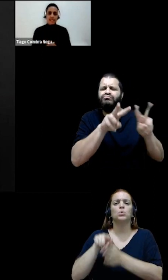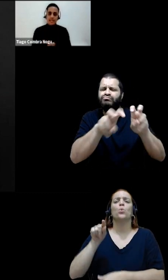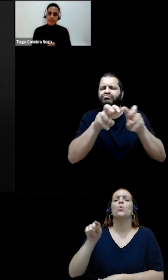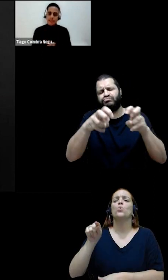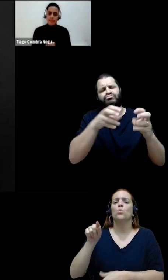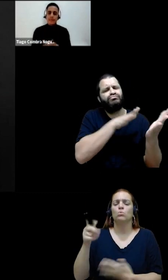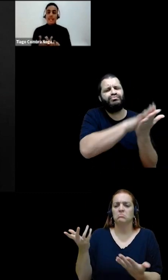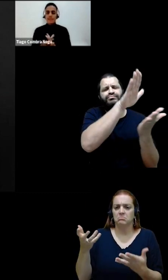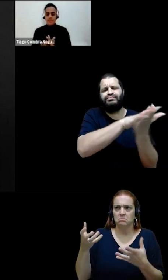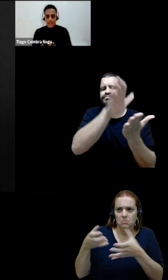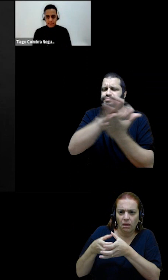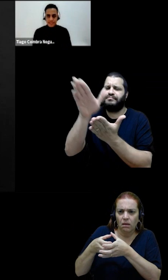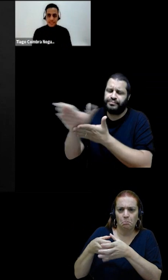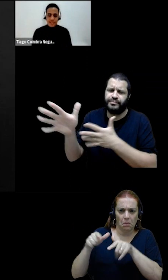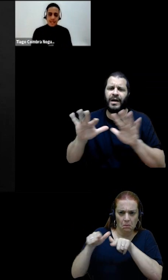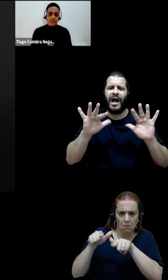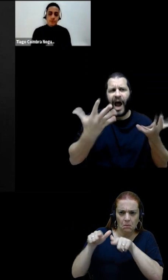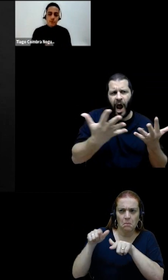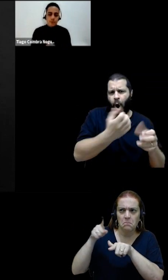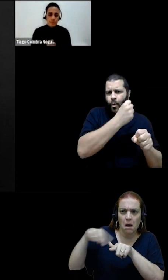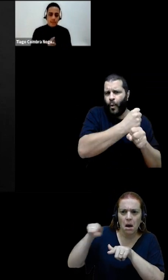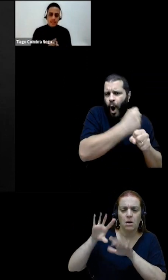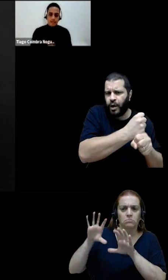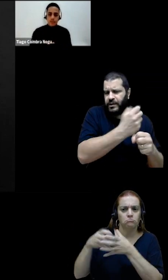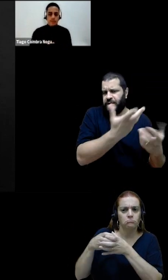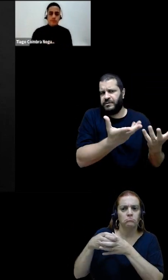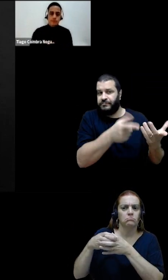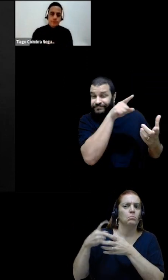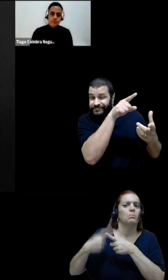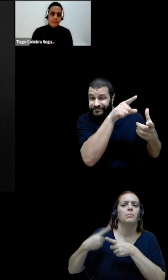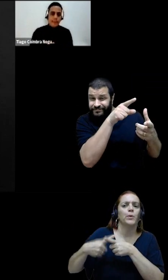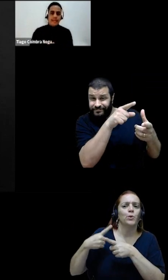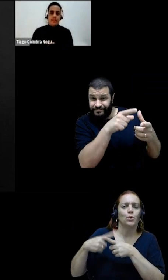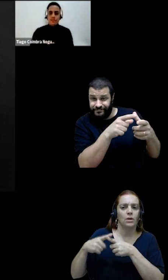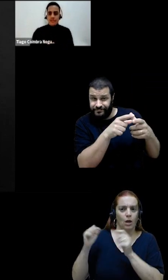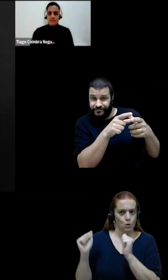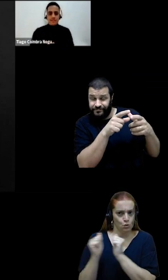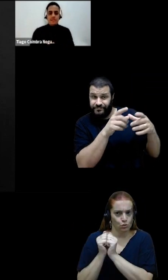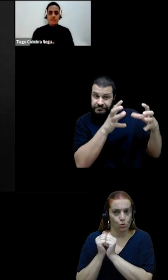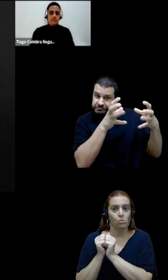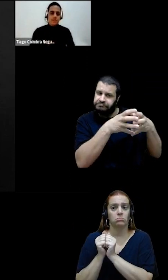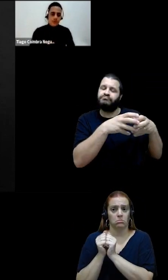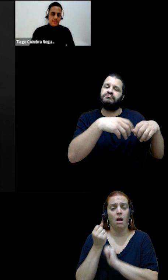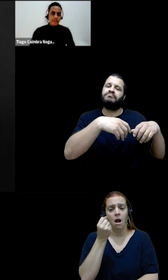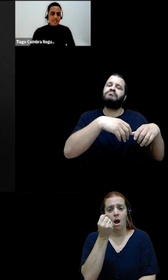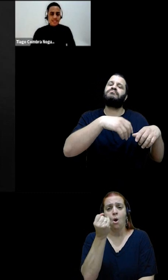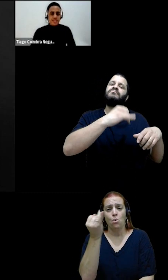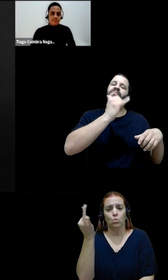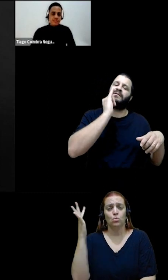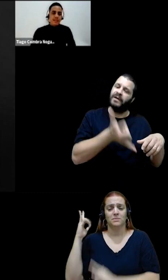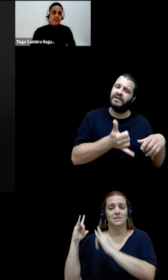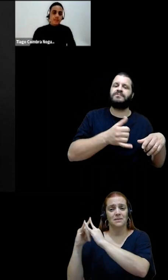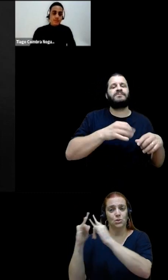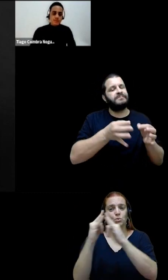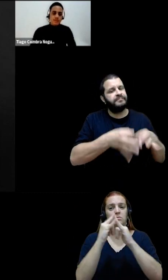em equipe, né, por que os intérpretes atuam em conjunto, né, inclusive as instituições